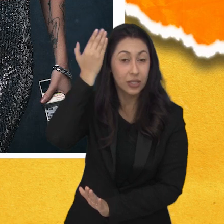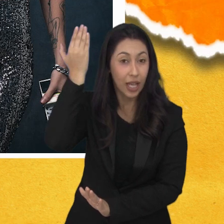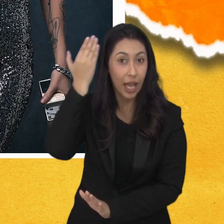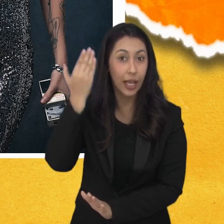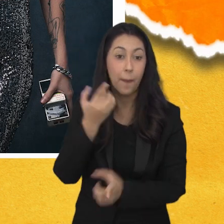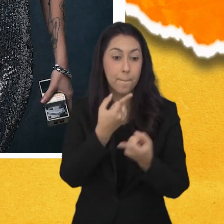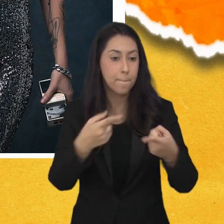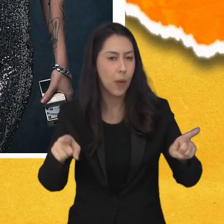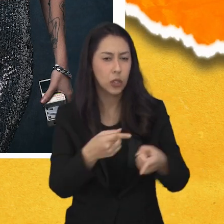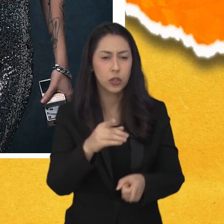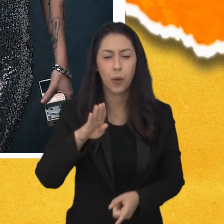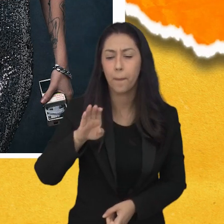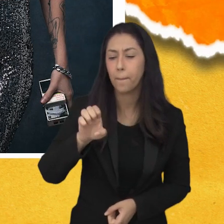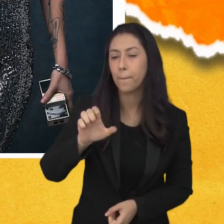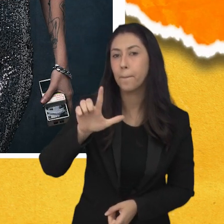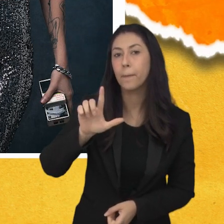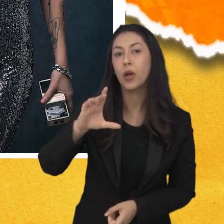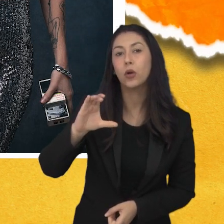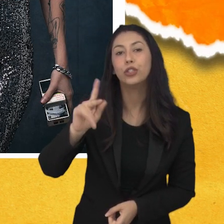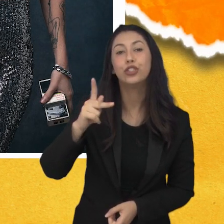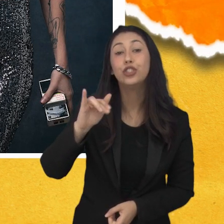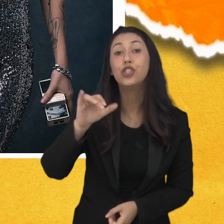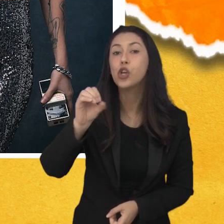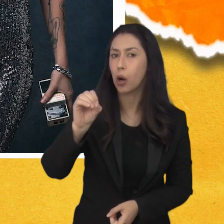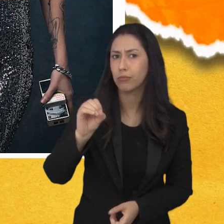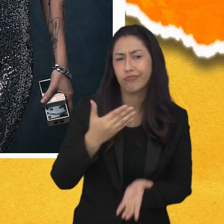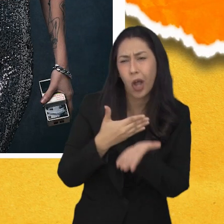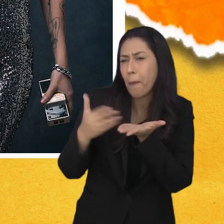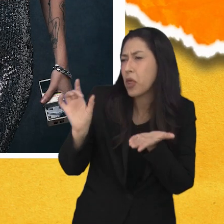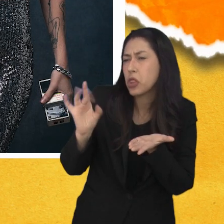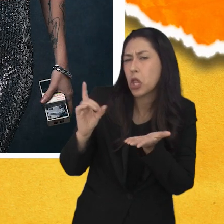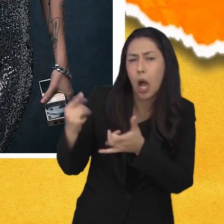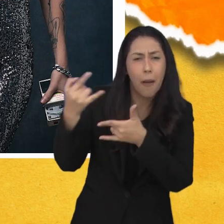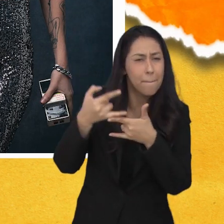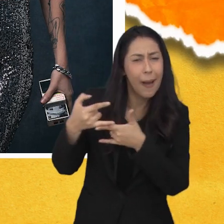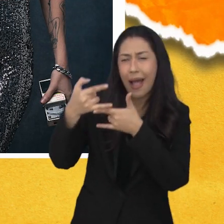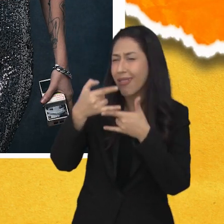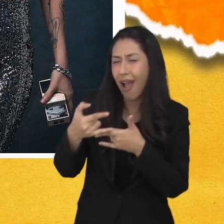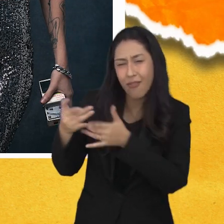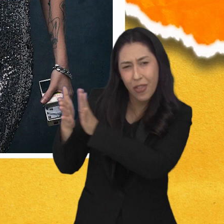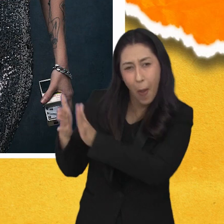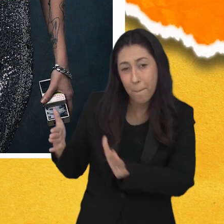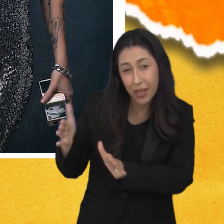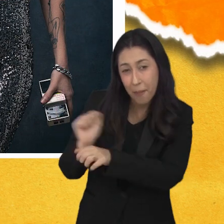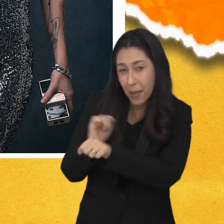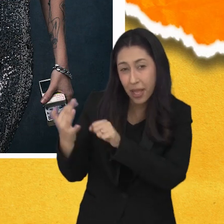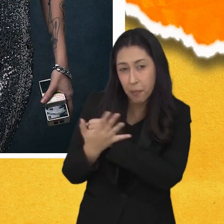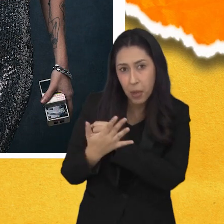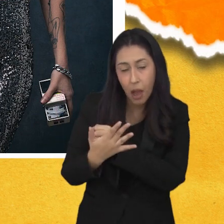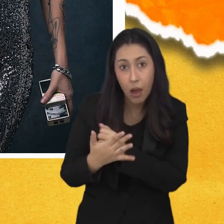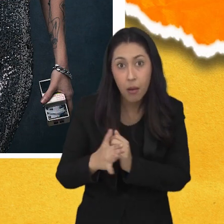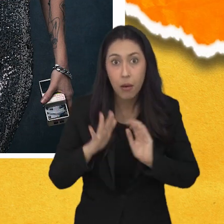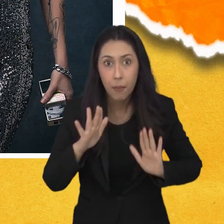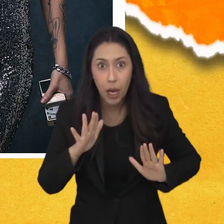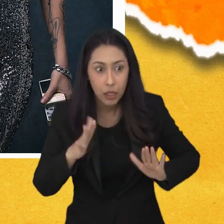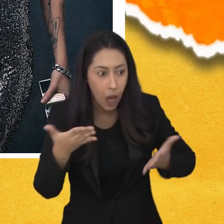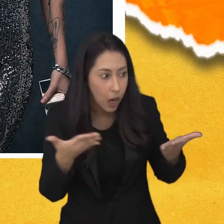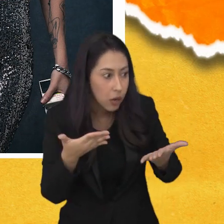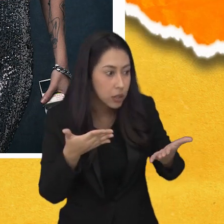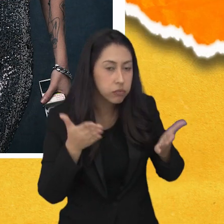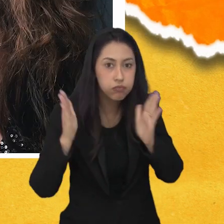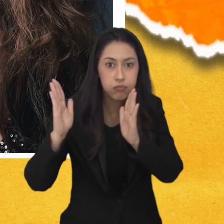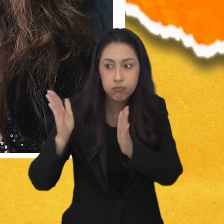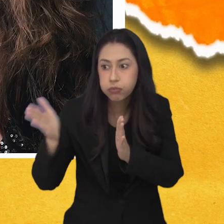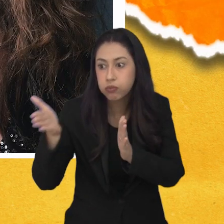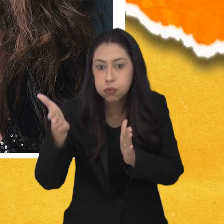repertório de Belchior, que surgiu de uma live realizada durante a pandemia. O que era para ser apenas uma apresentação se transformou